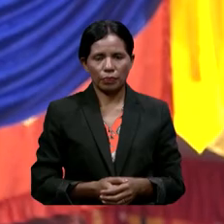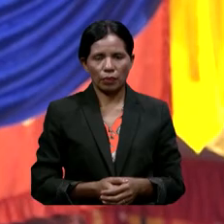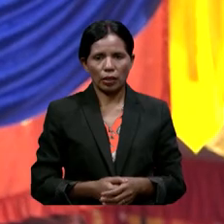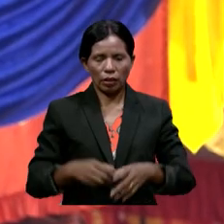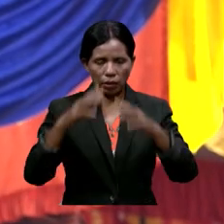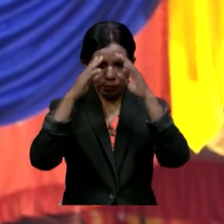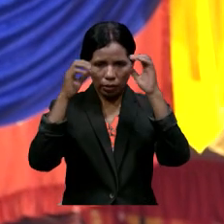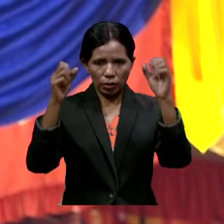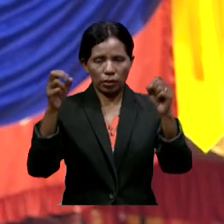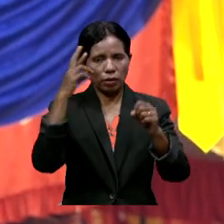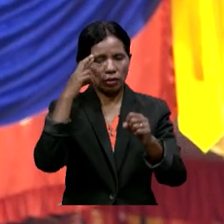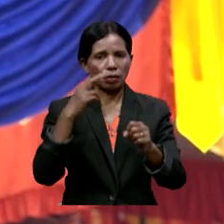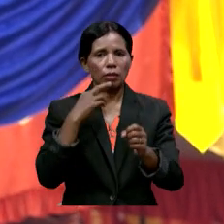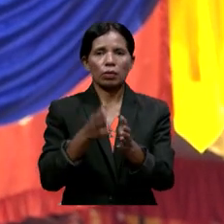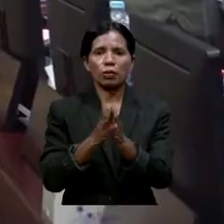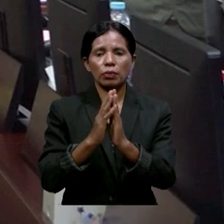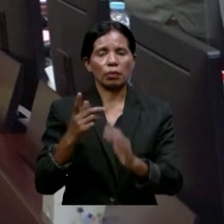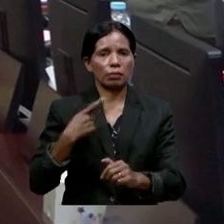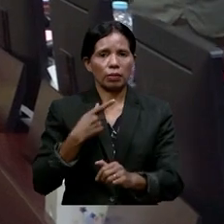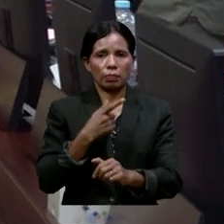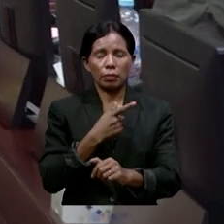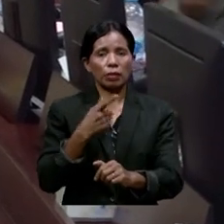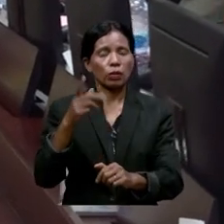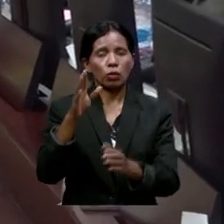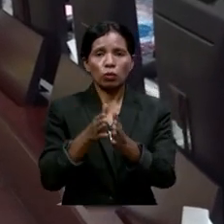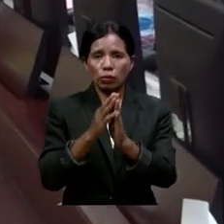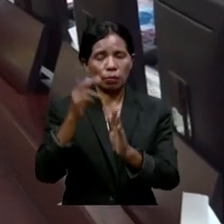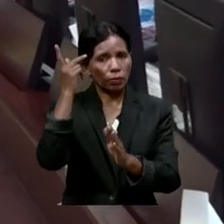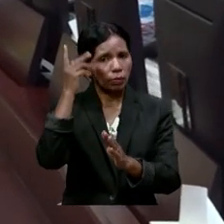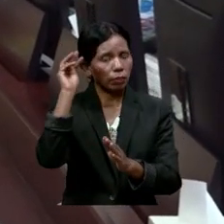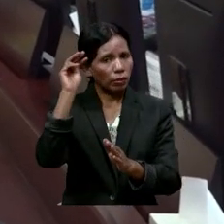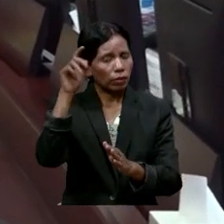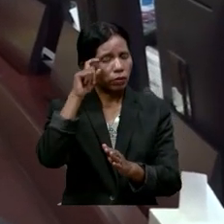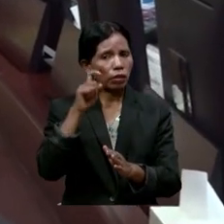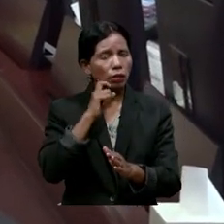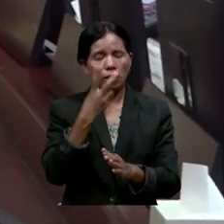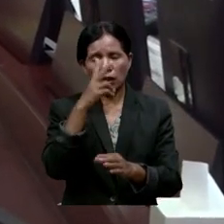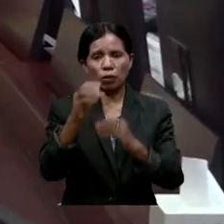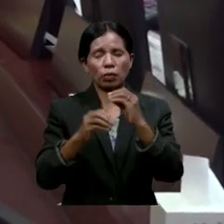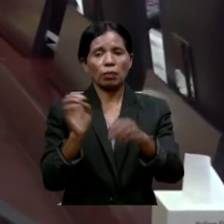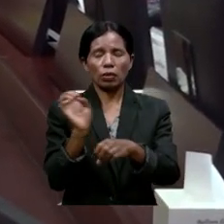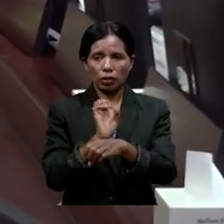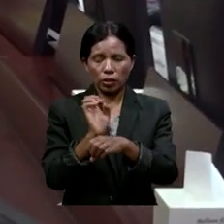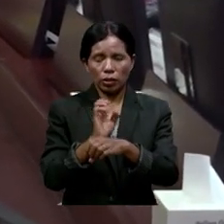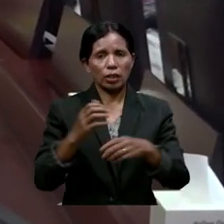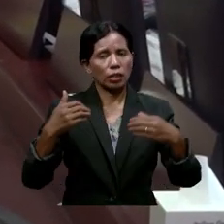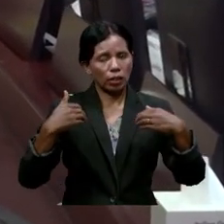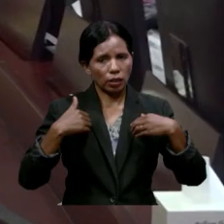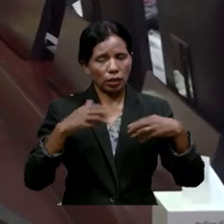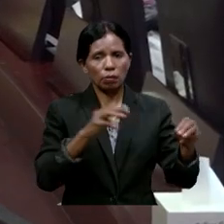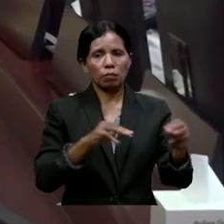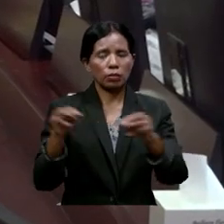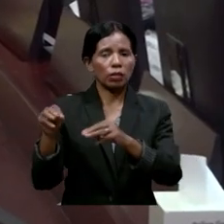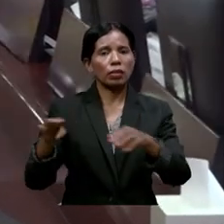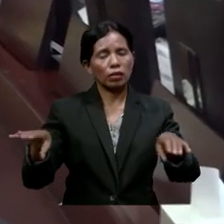Presidente da República, José Ramos Horta, o seu primeiro-ministro, Kairala Senana Guzmão, atual avaliação do setor economia. O anhira acontece remodelação,